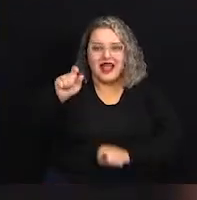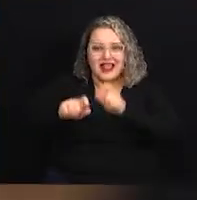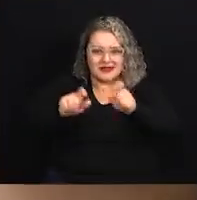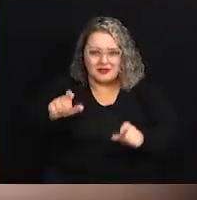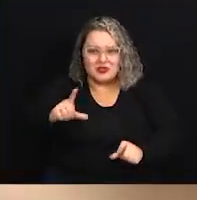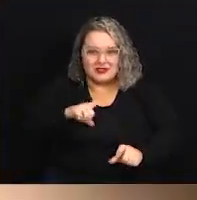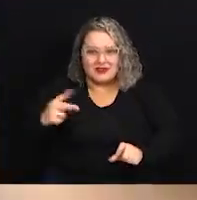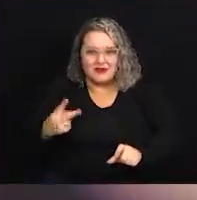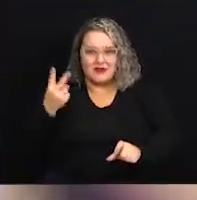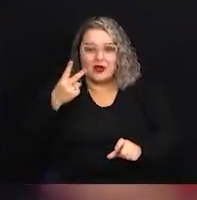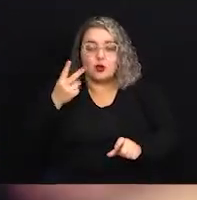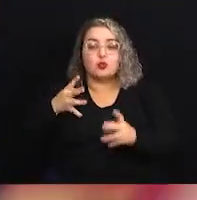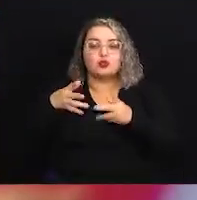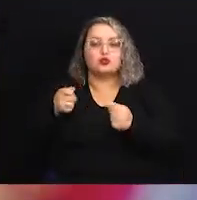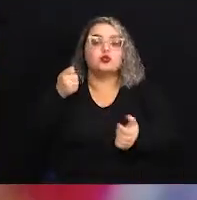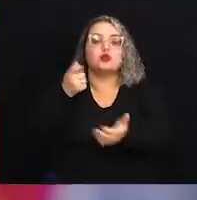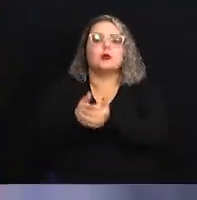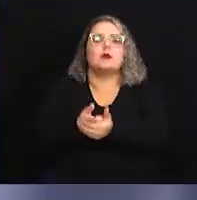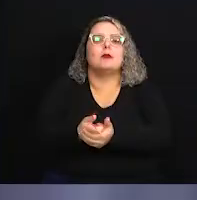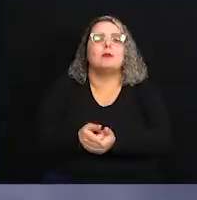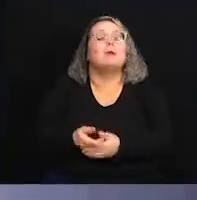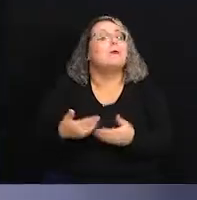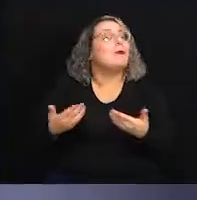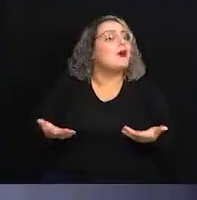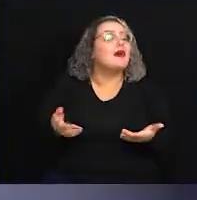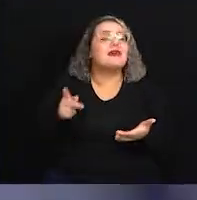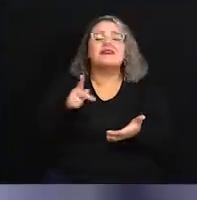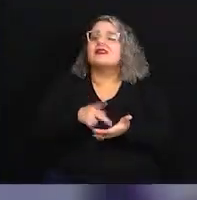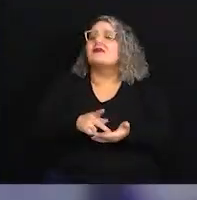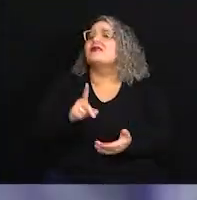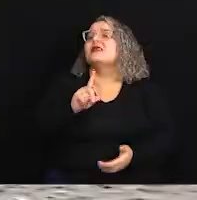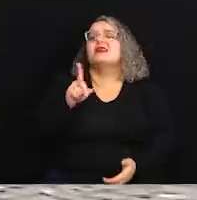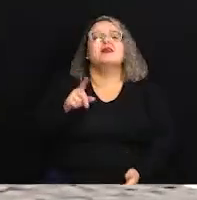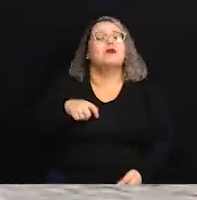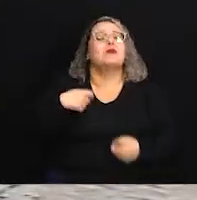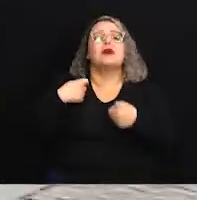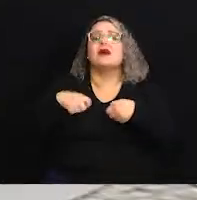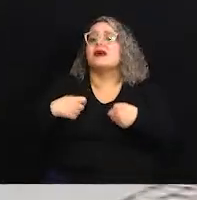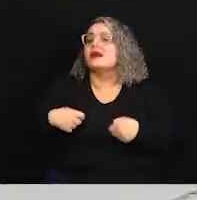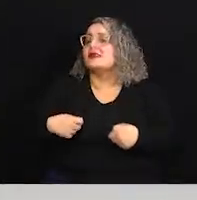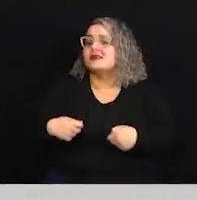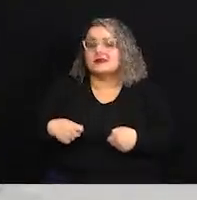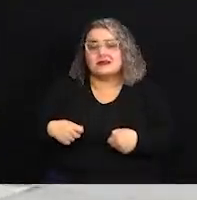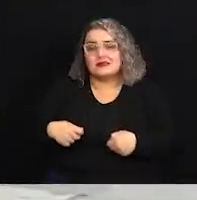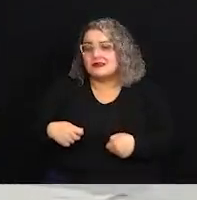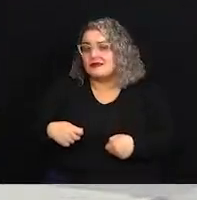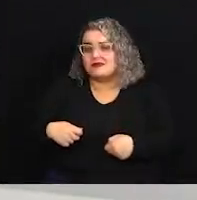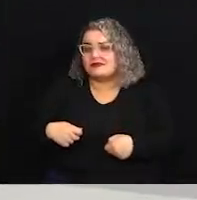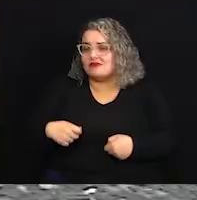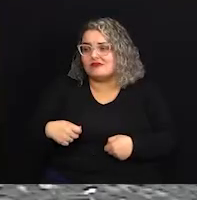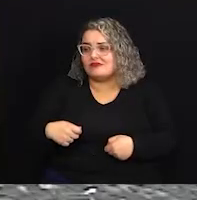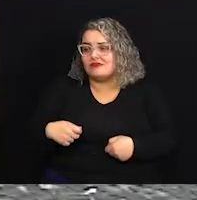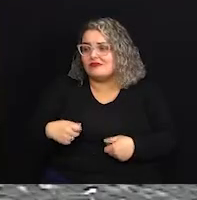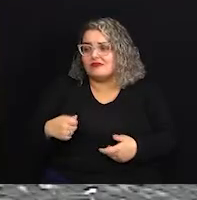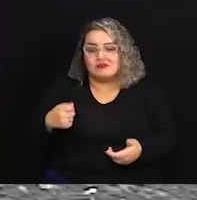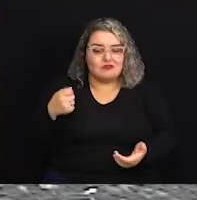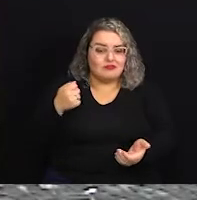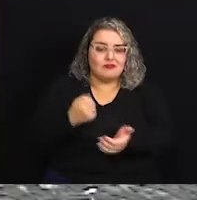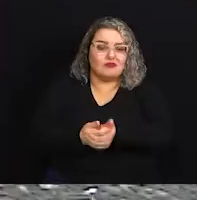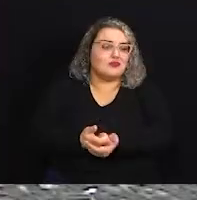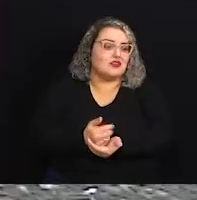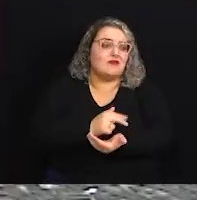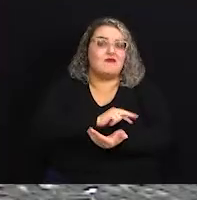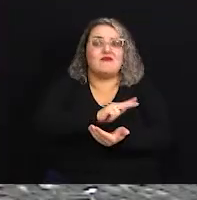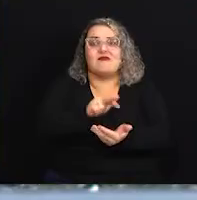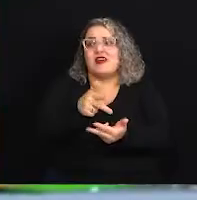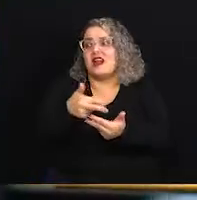No entanto, nós não precisamos consumir uma quantidade enorme de